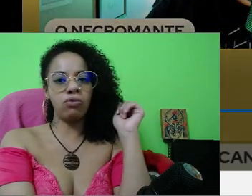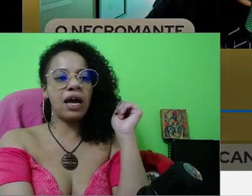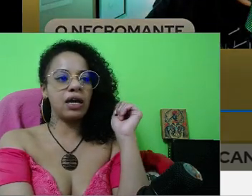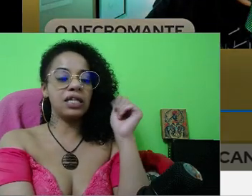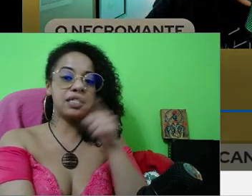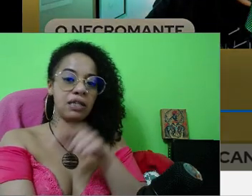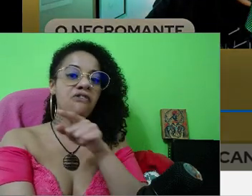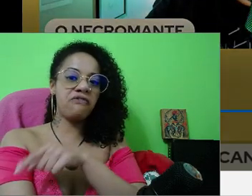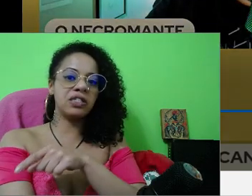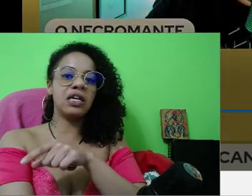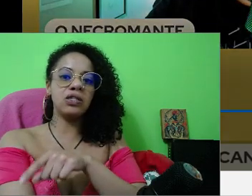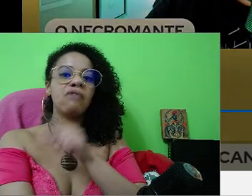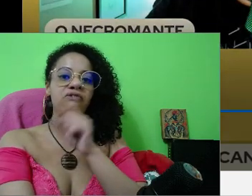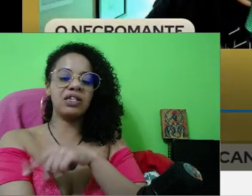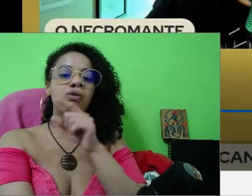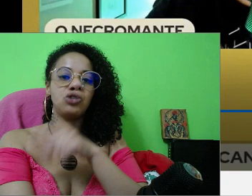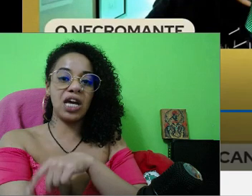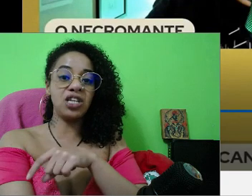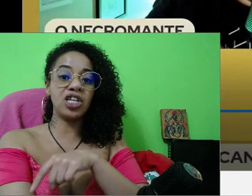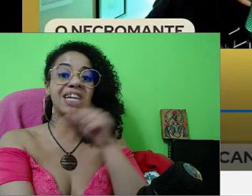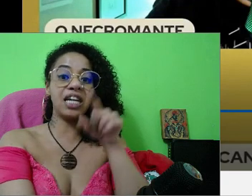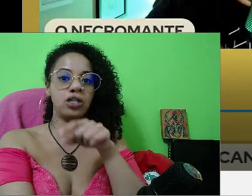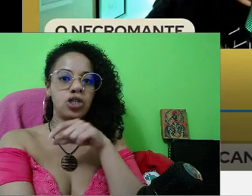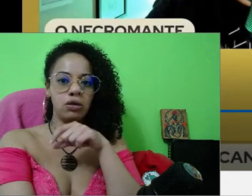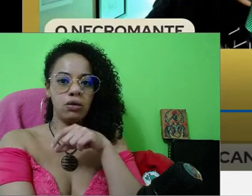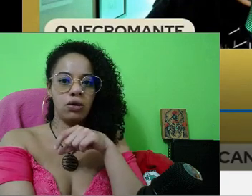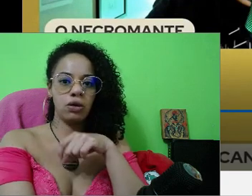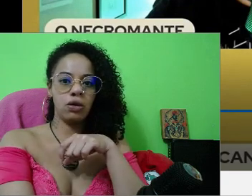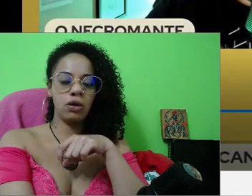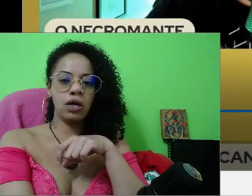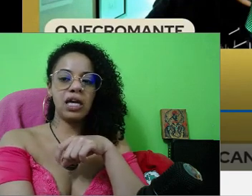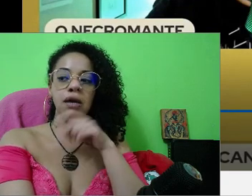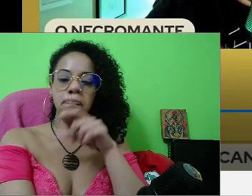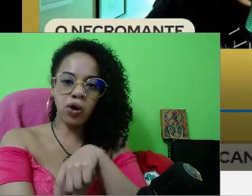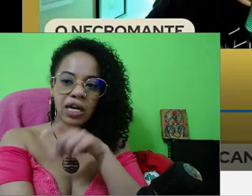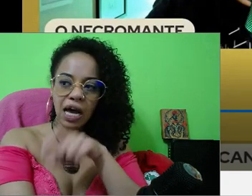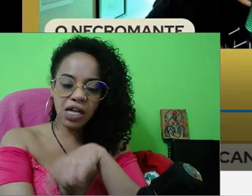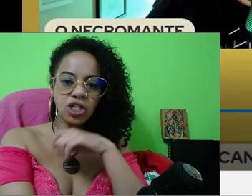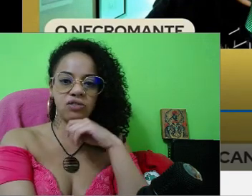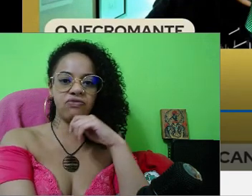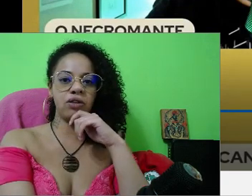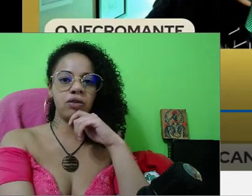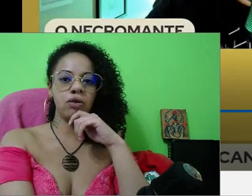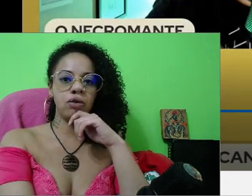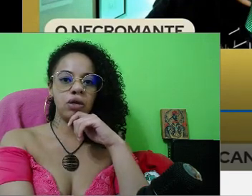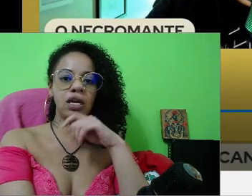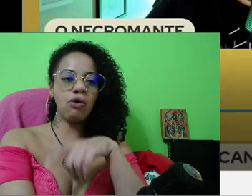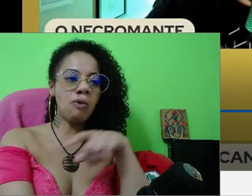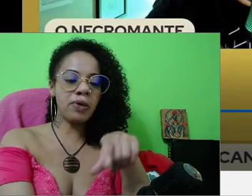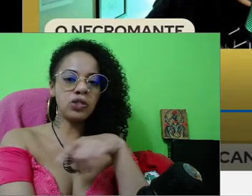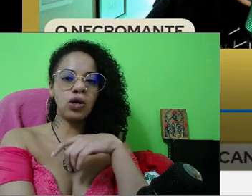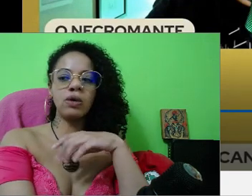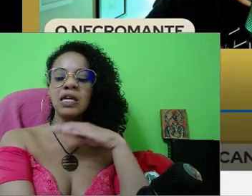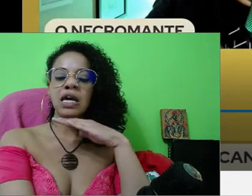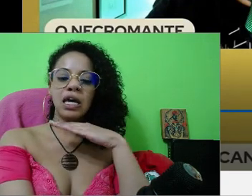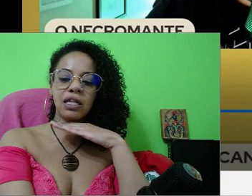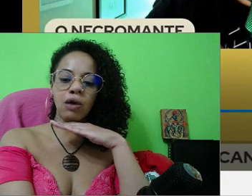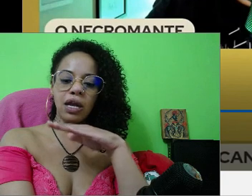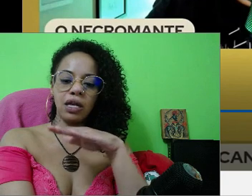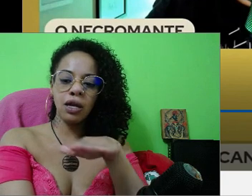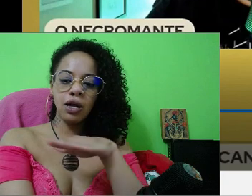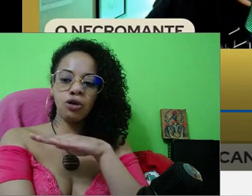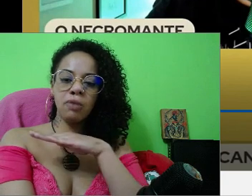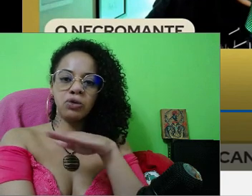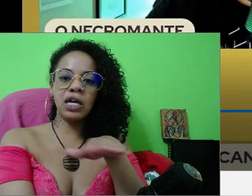não é e se eu for fazer isso eu vou fazer com gente grande quem põe narrativa e não com pessoas